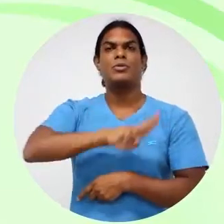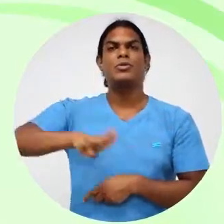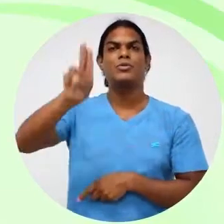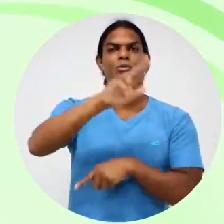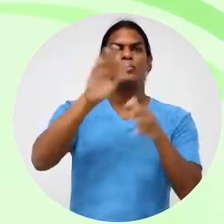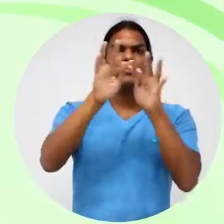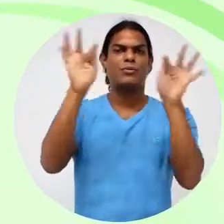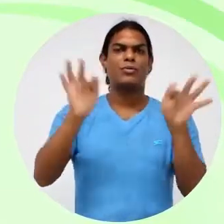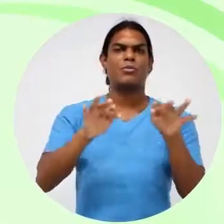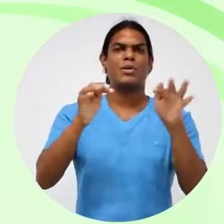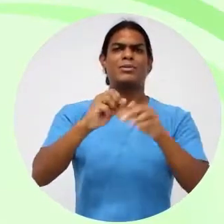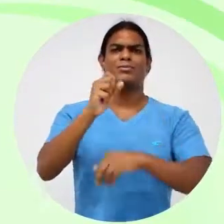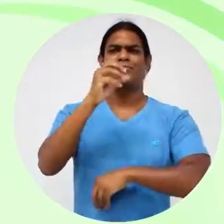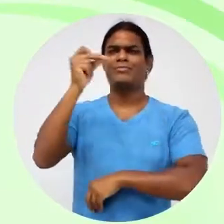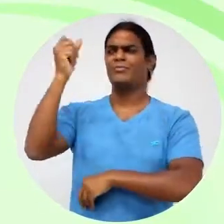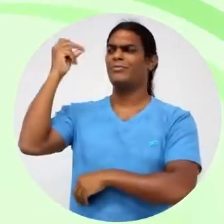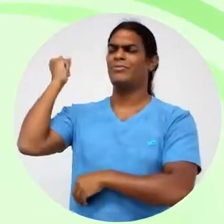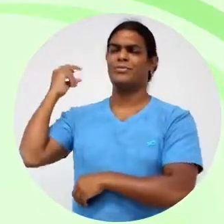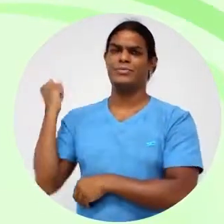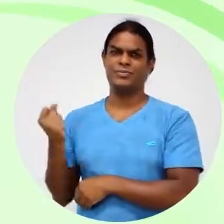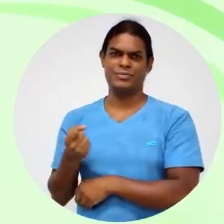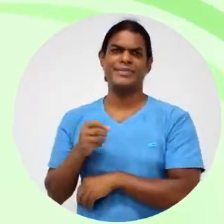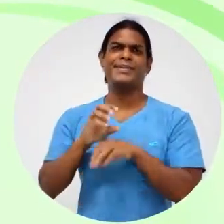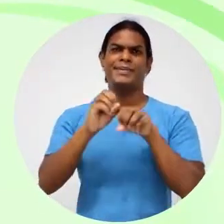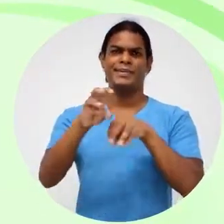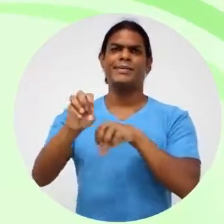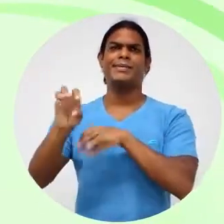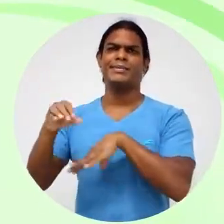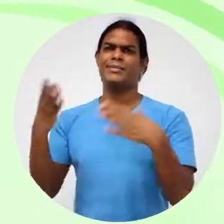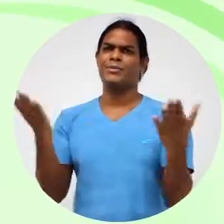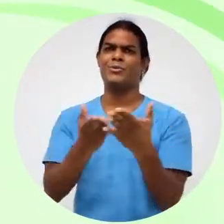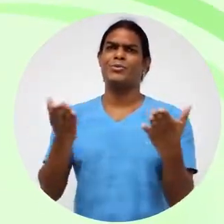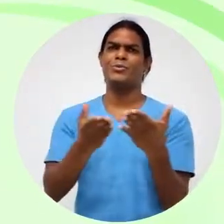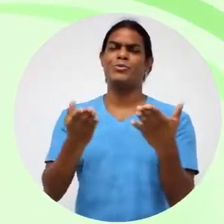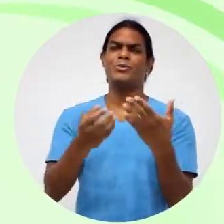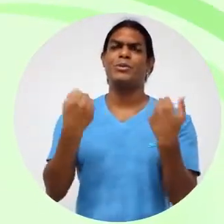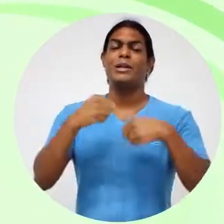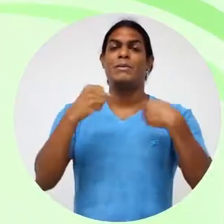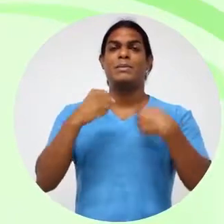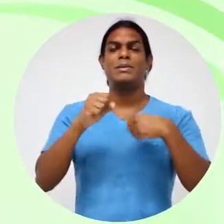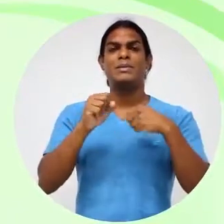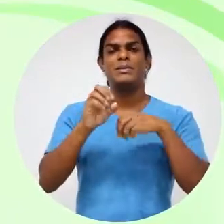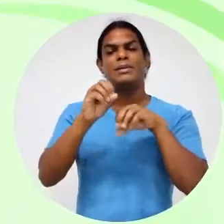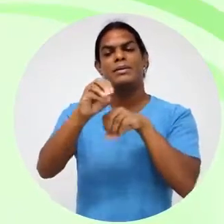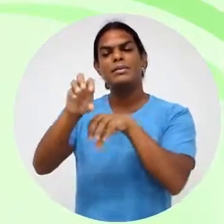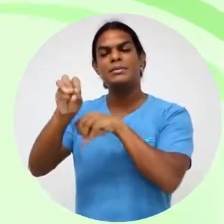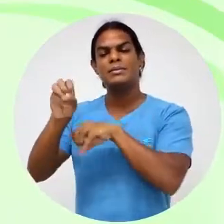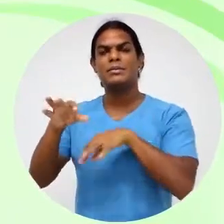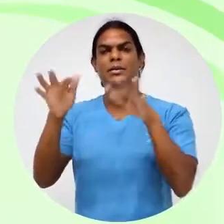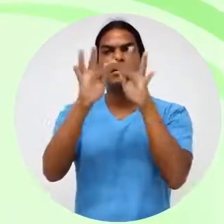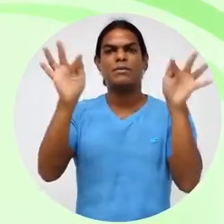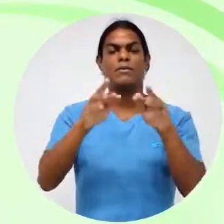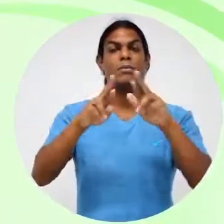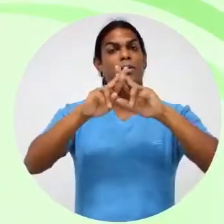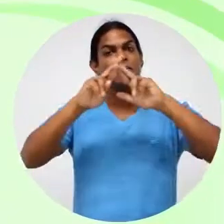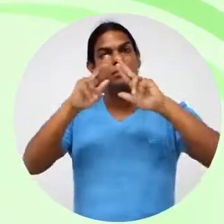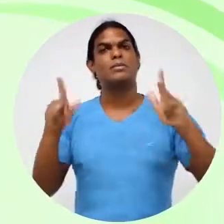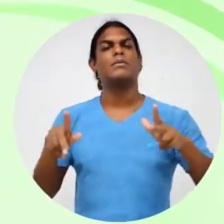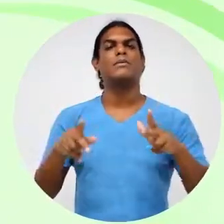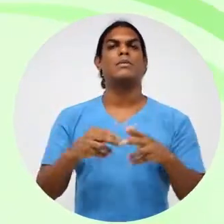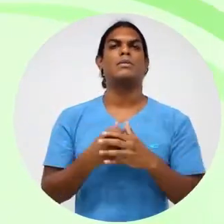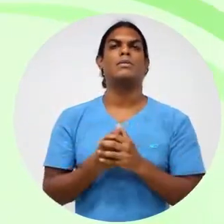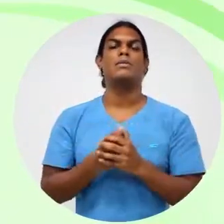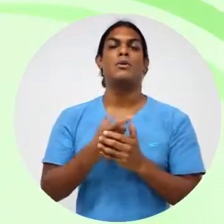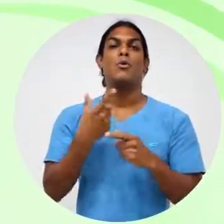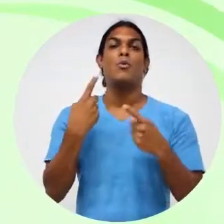para o aluno que tem milhares de artifícios e milhares de coisas para chamar sua atenção, prestar atenção numa aula